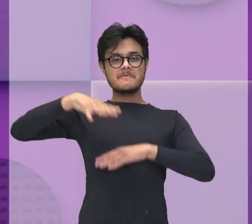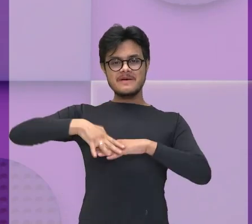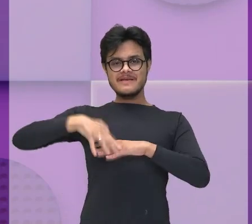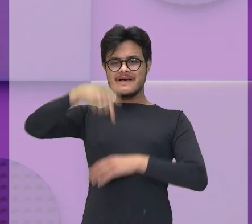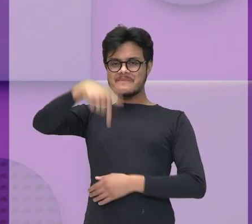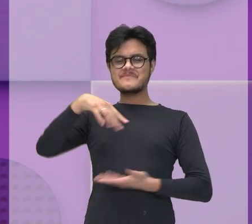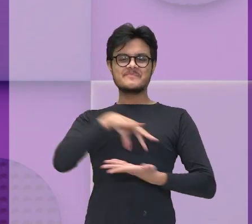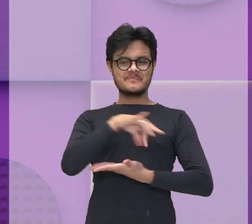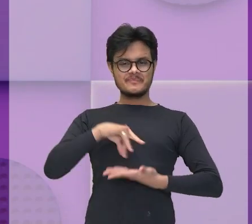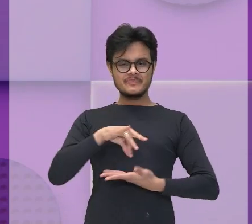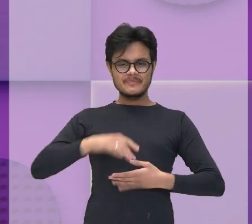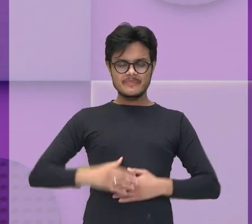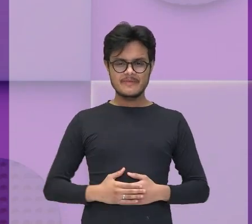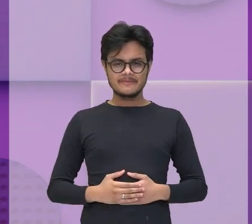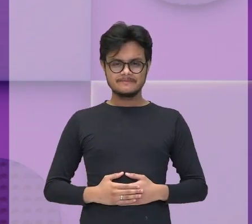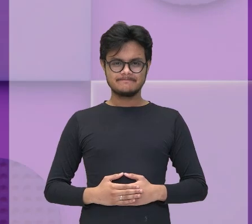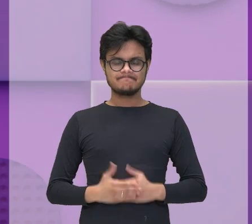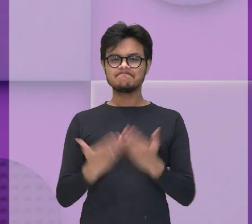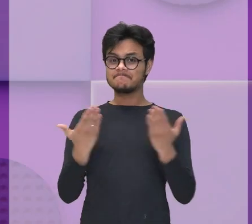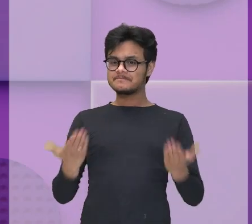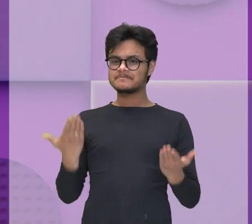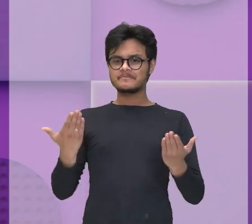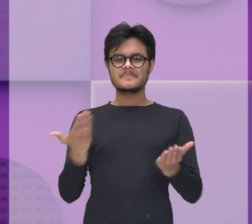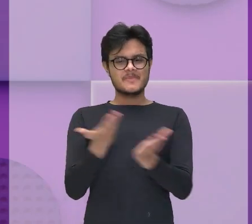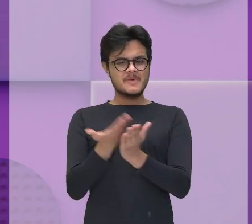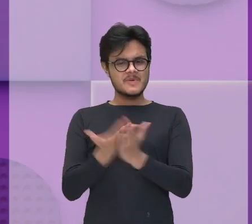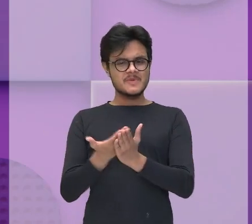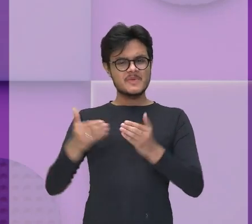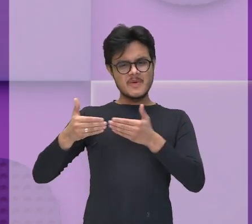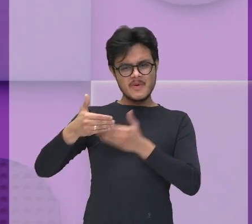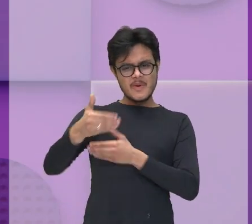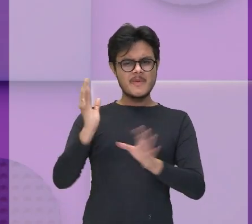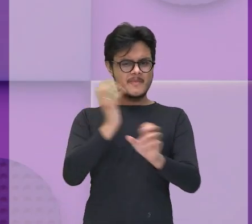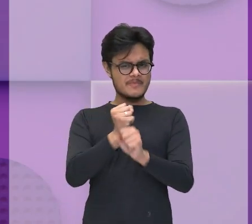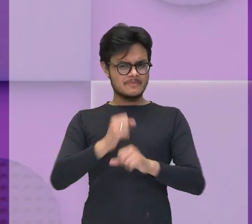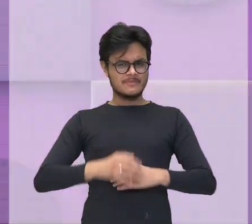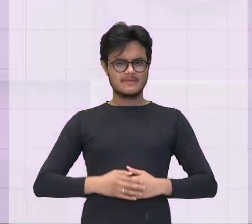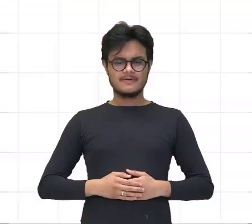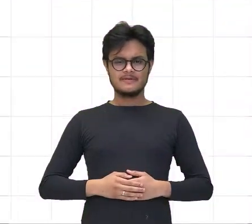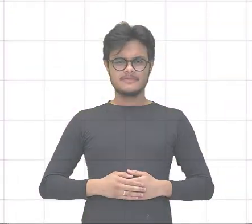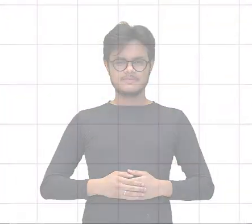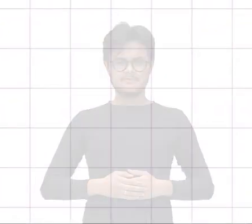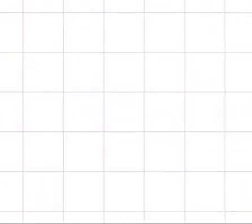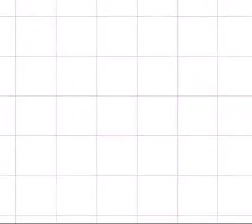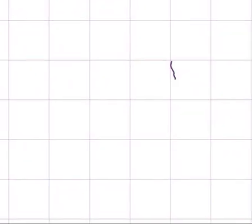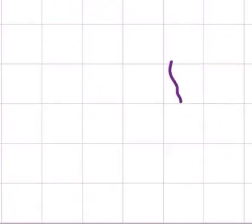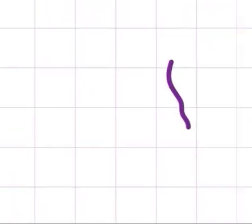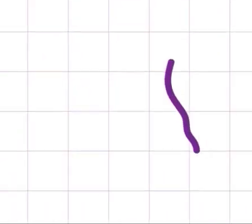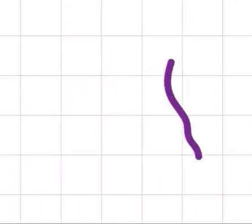do Centro de Mídias. Vamos para a nossa revisão.